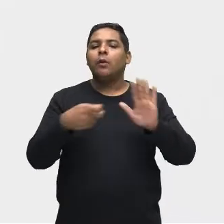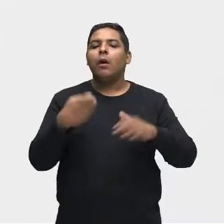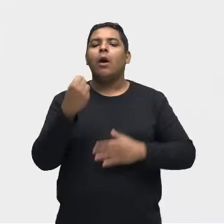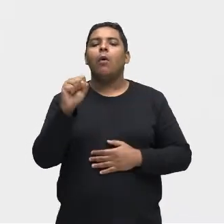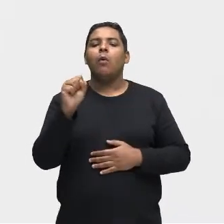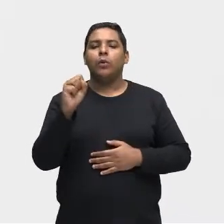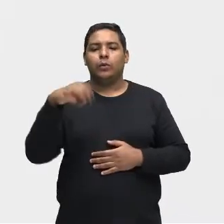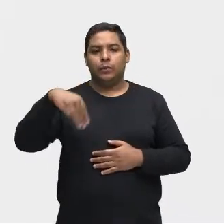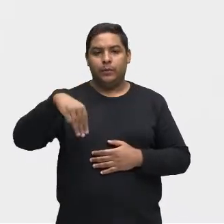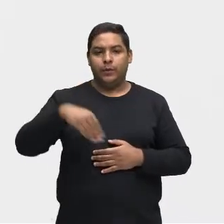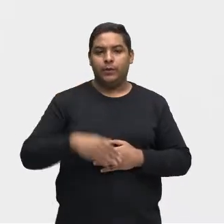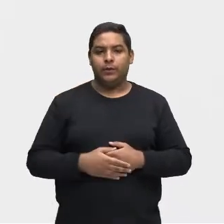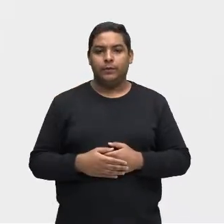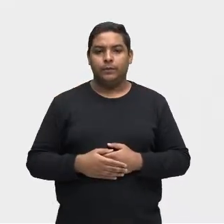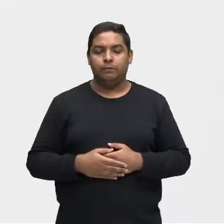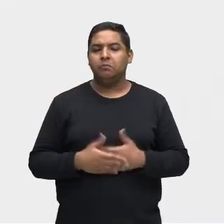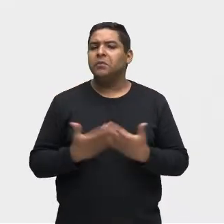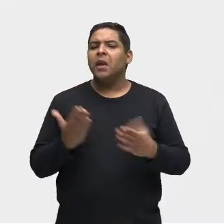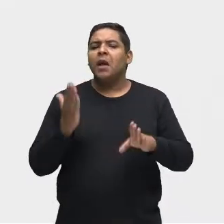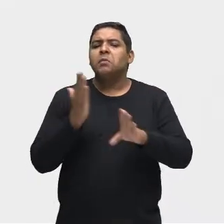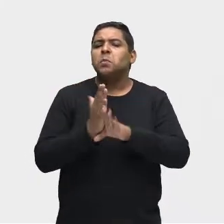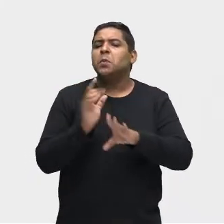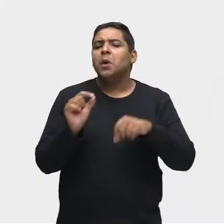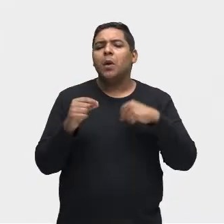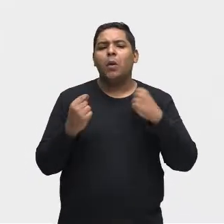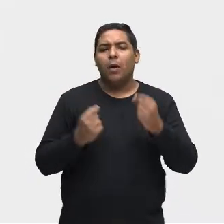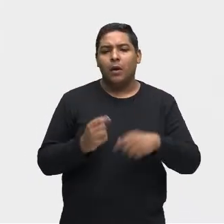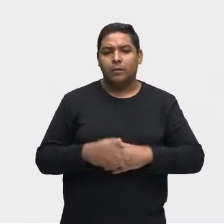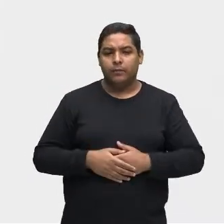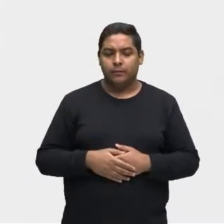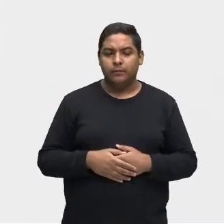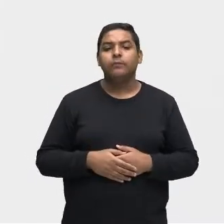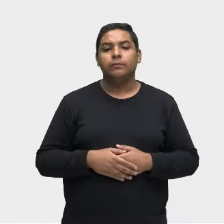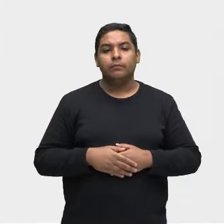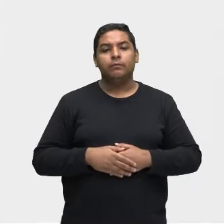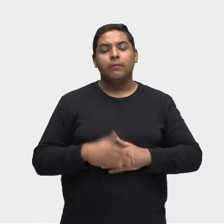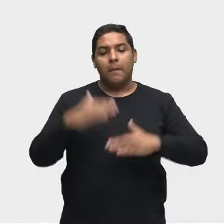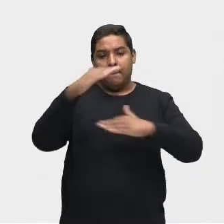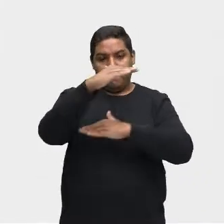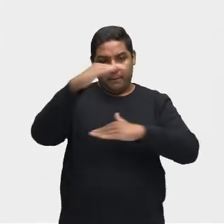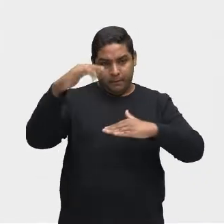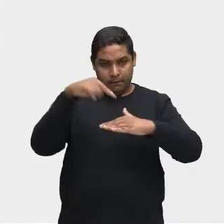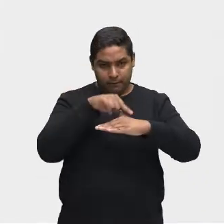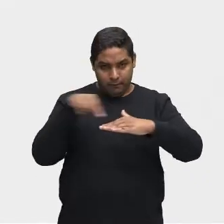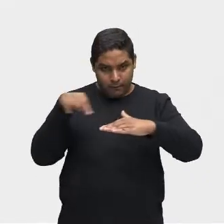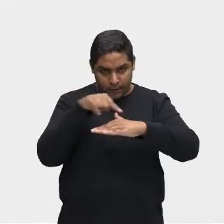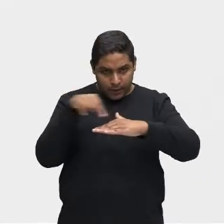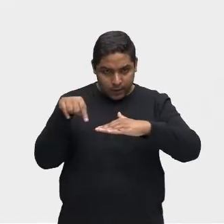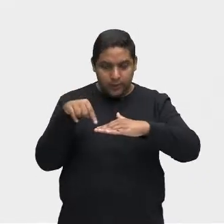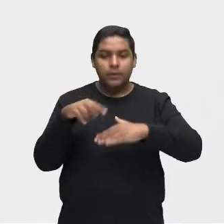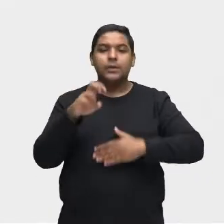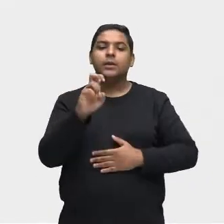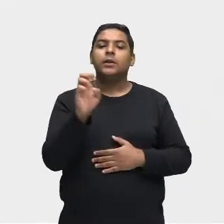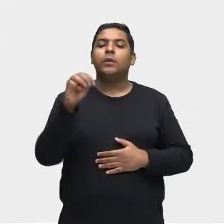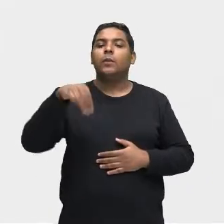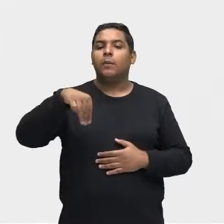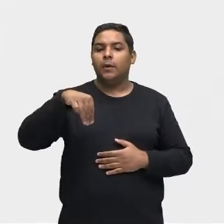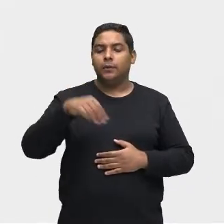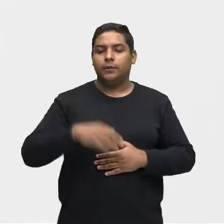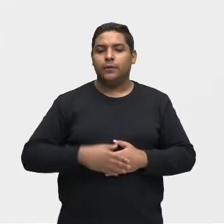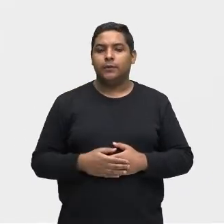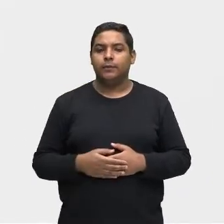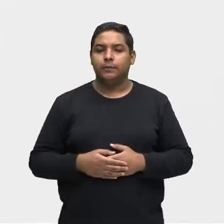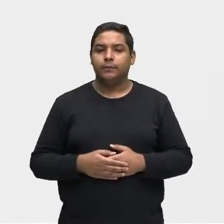metros. Determine a medida da base maior, sabendo que ela tem 5 metros